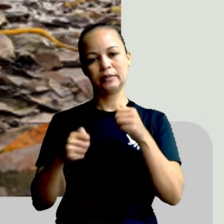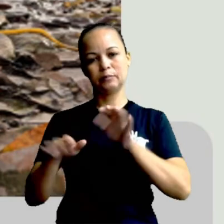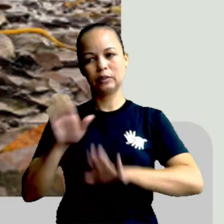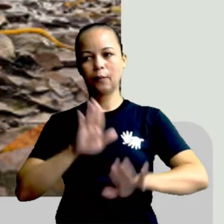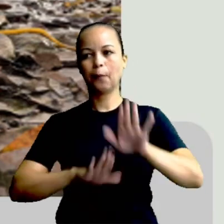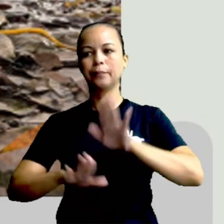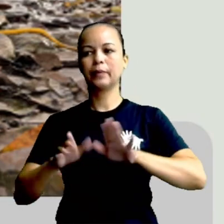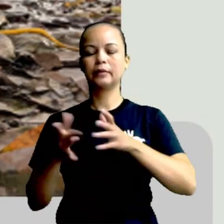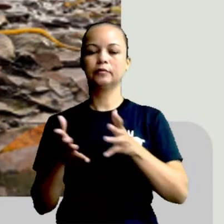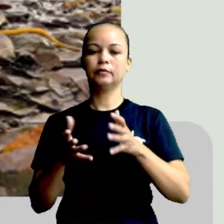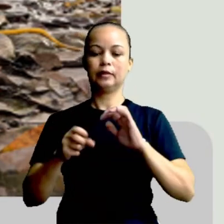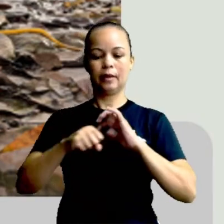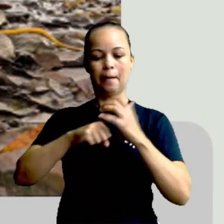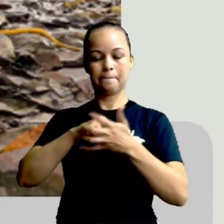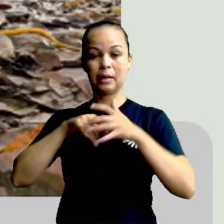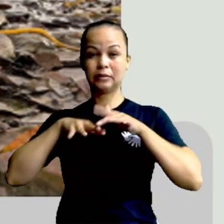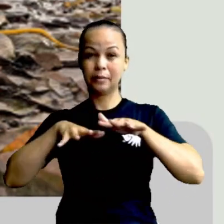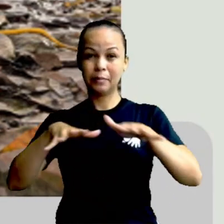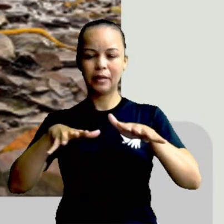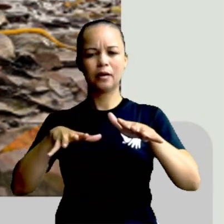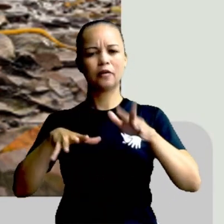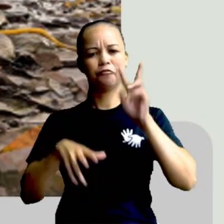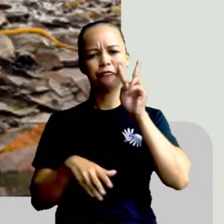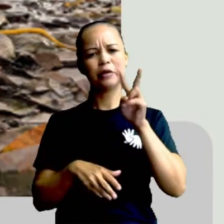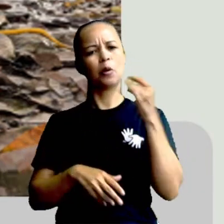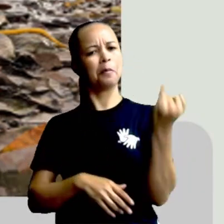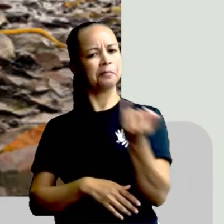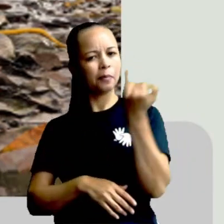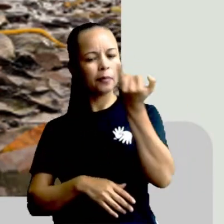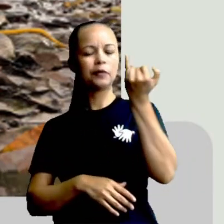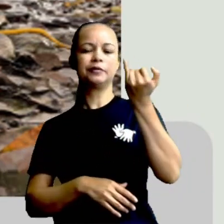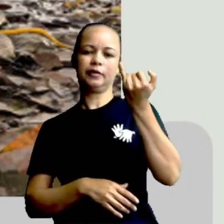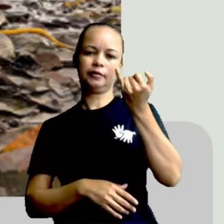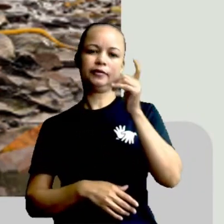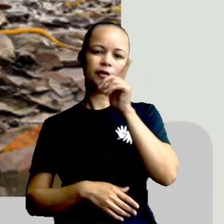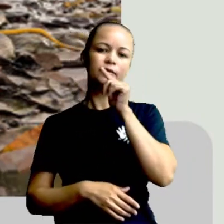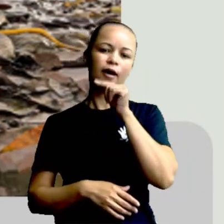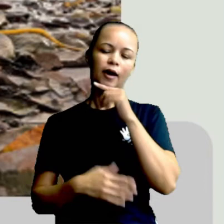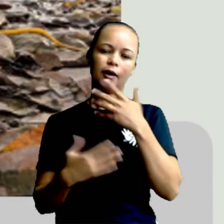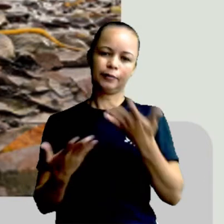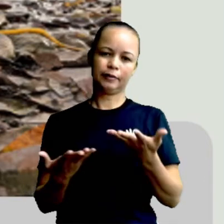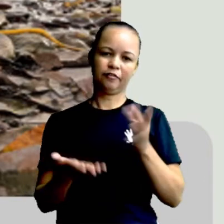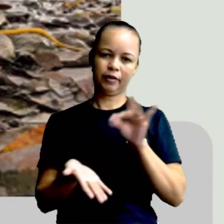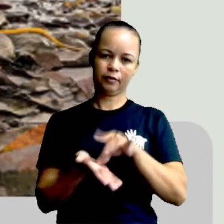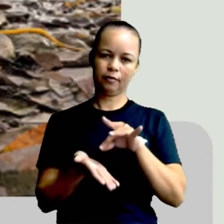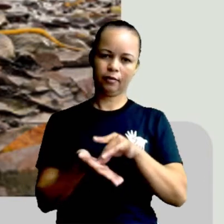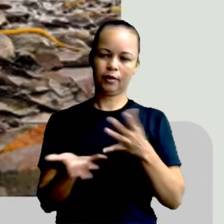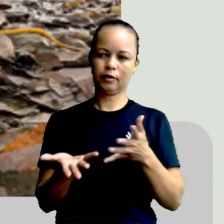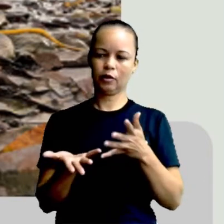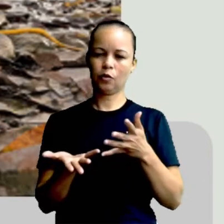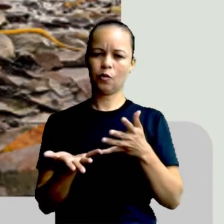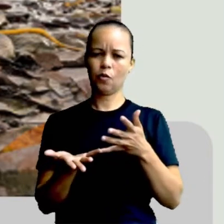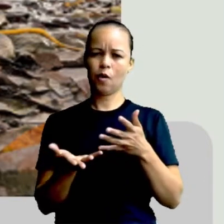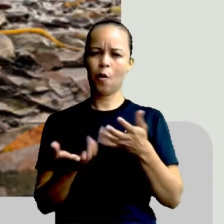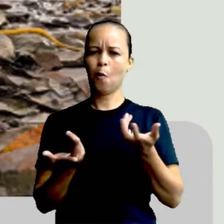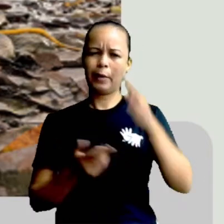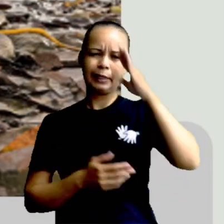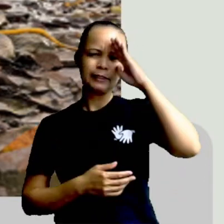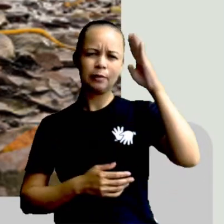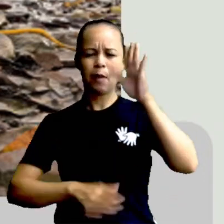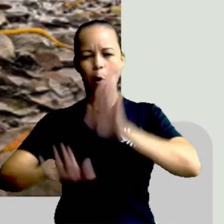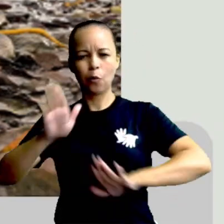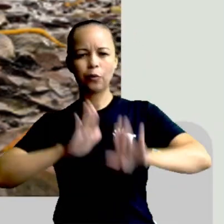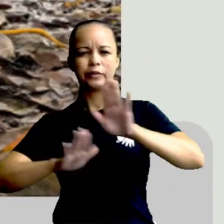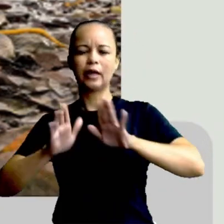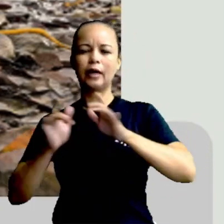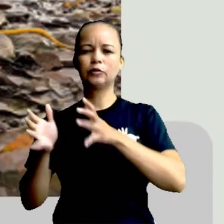Nessa pandemia, a gente viu a importância da água, não foi? Qual era o principal cuidado que a gente precisava